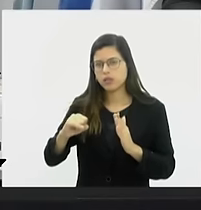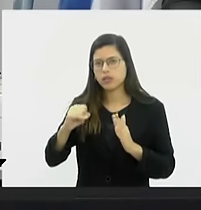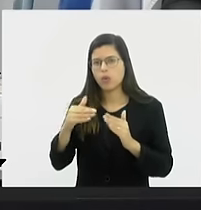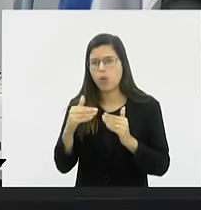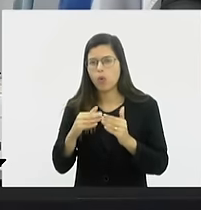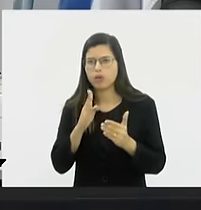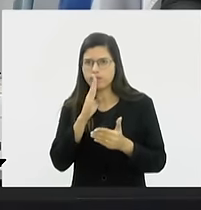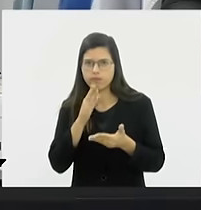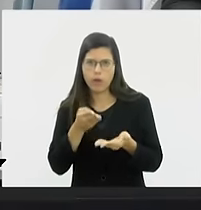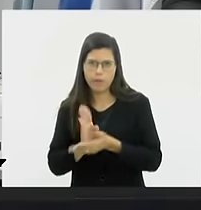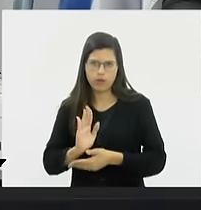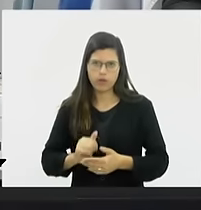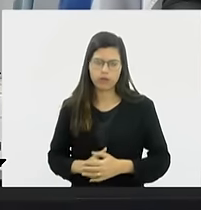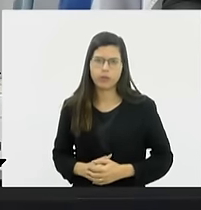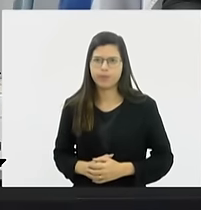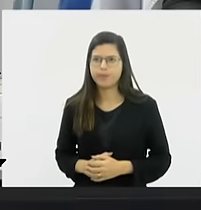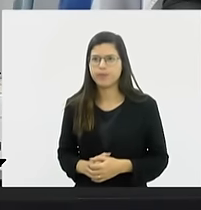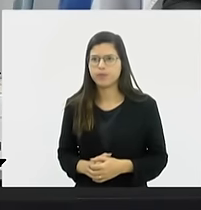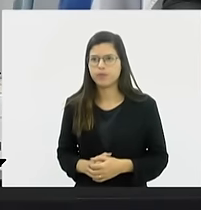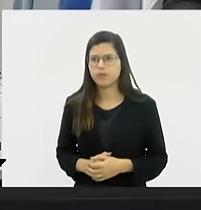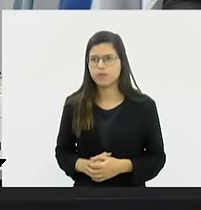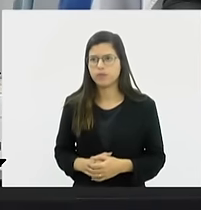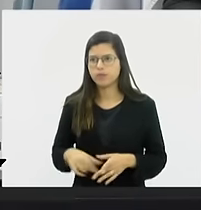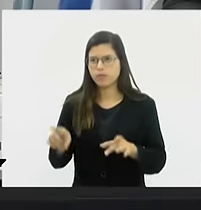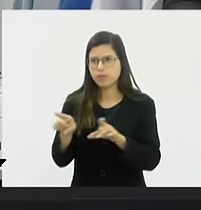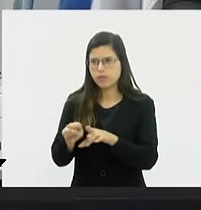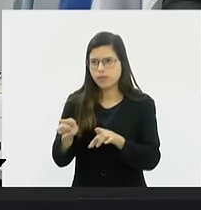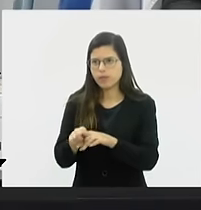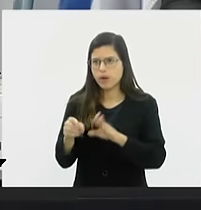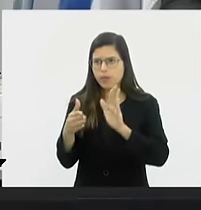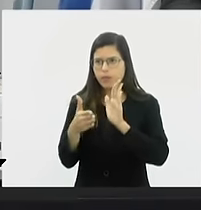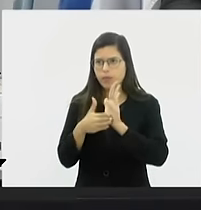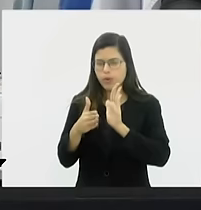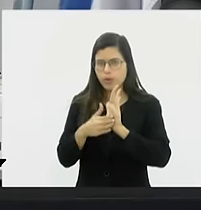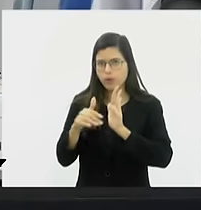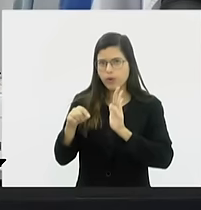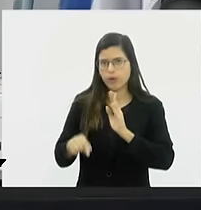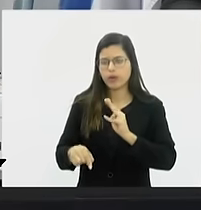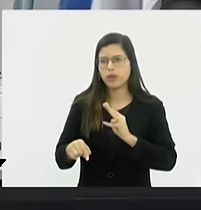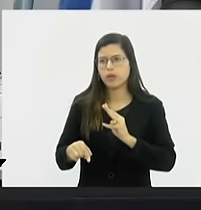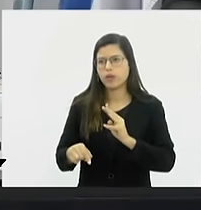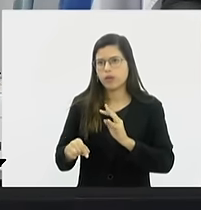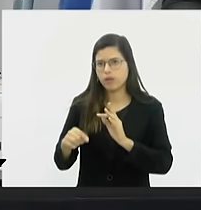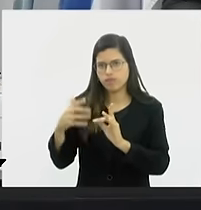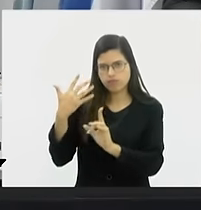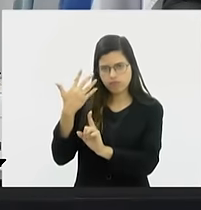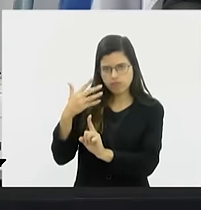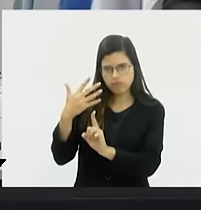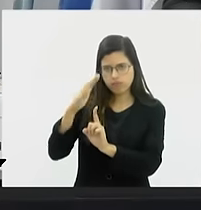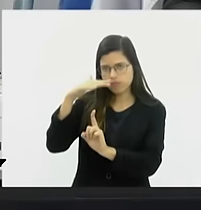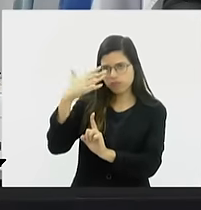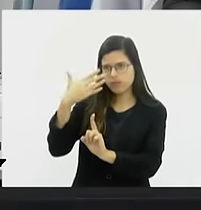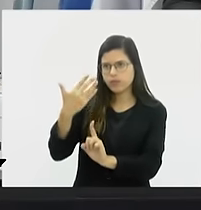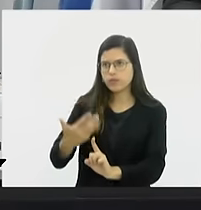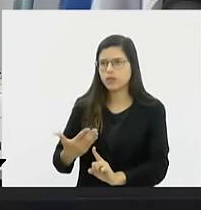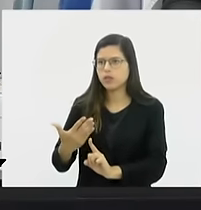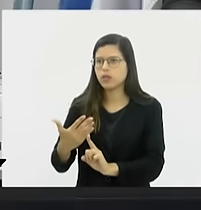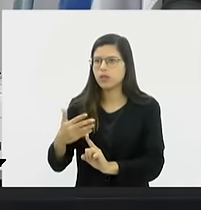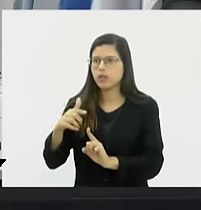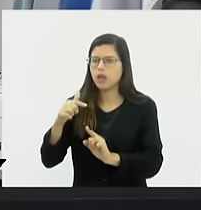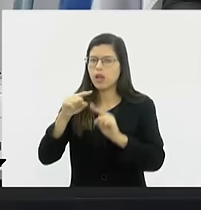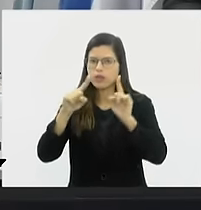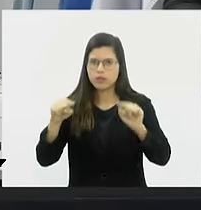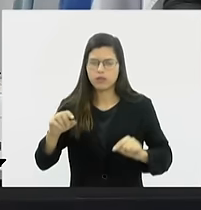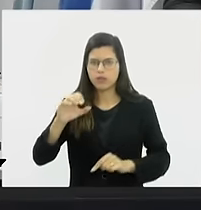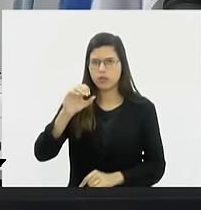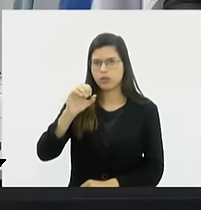estão. Aprovado. Quero também propor aqui uma moção de aplauso e reconhecimento ao trabalho da servidora Sueli aqui da